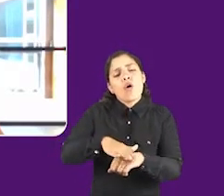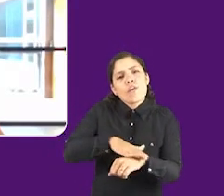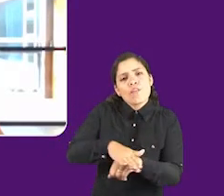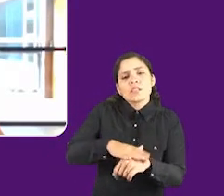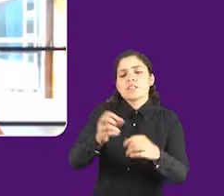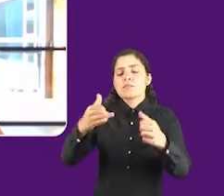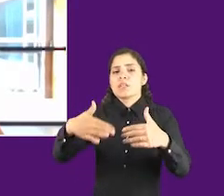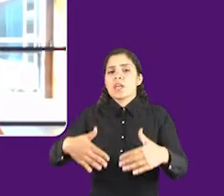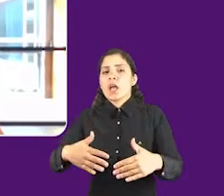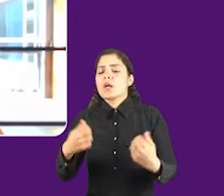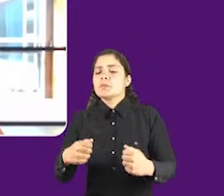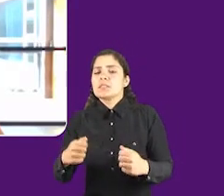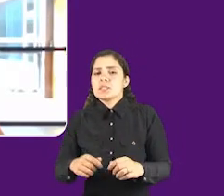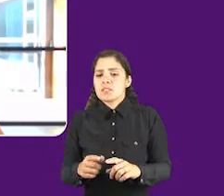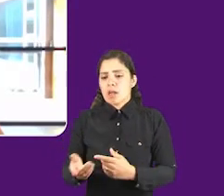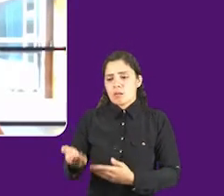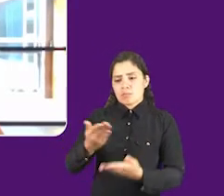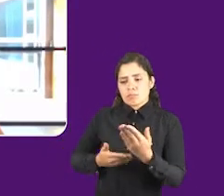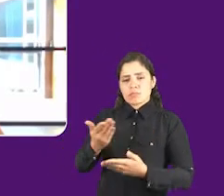mesa